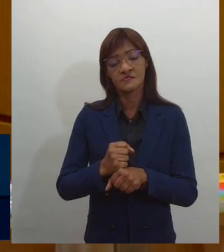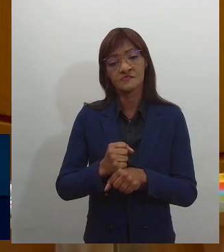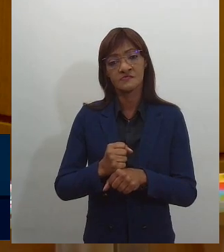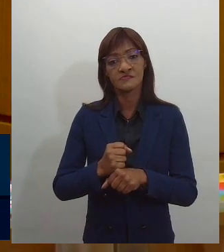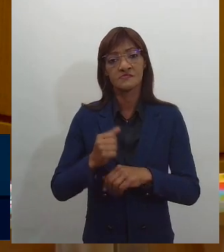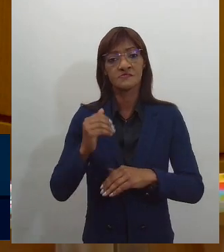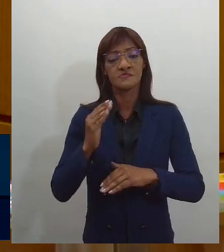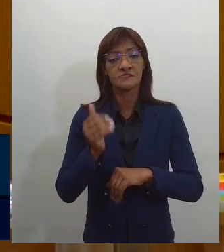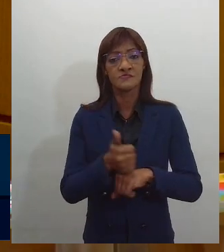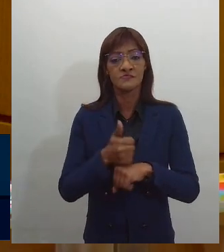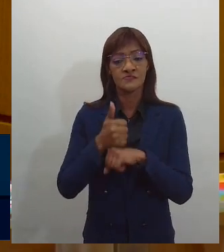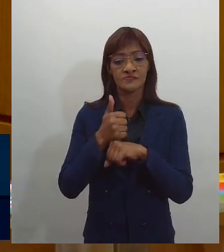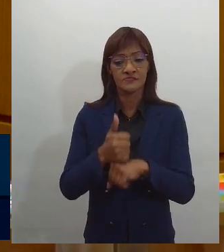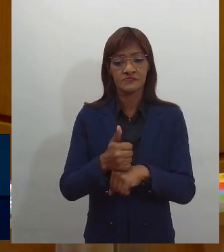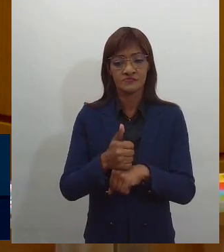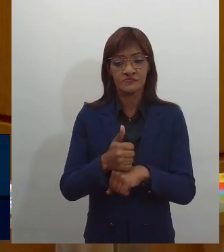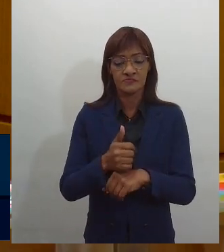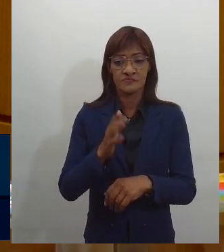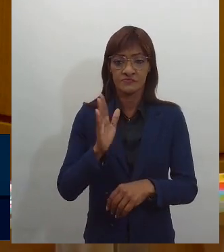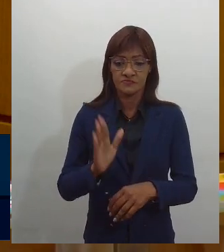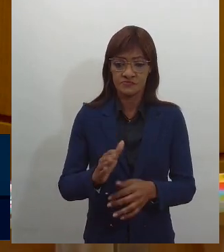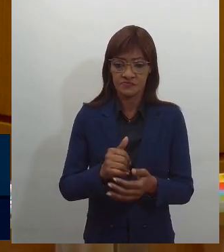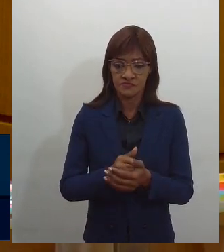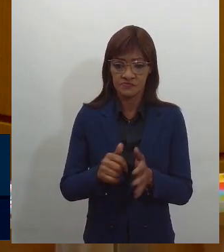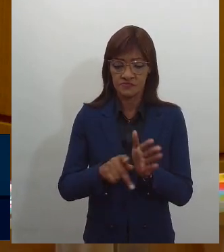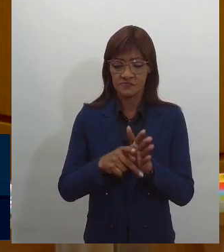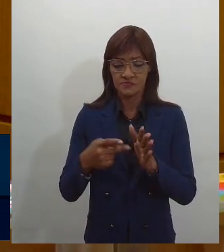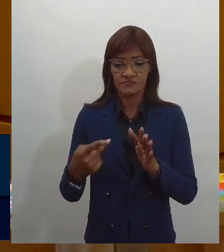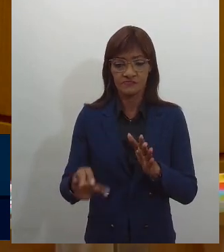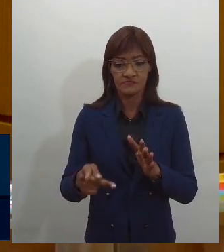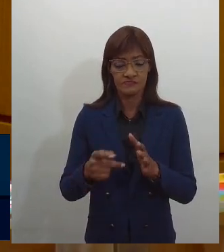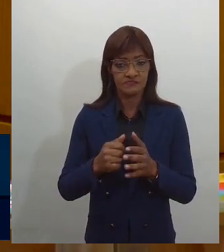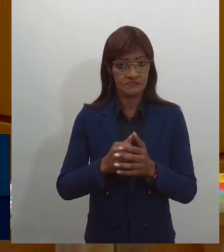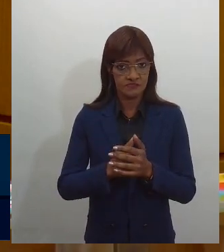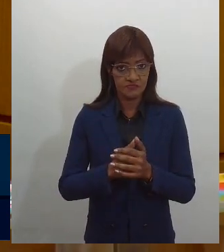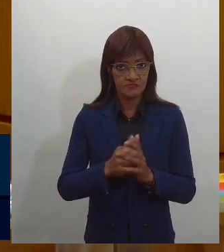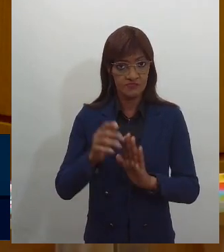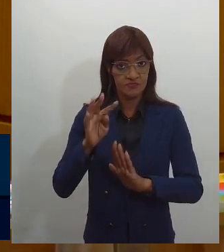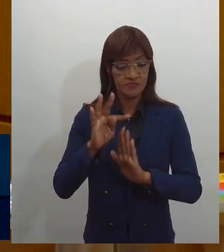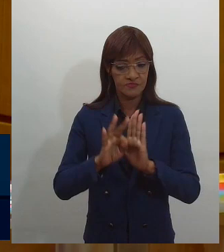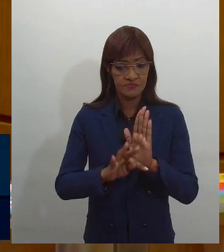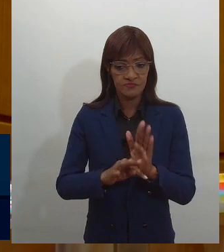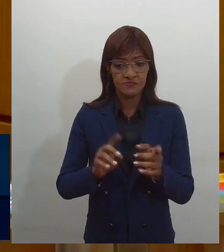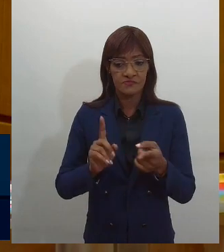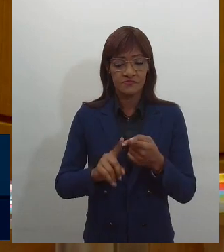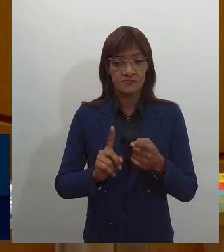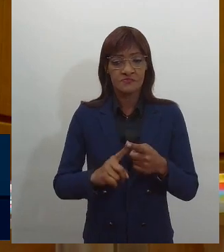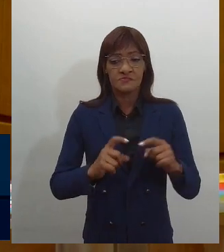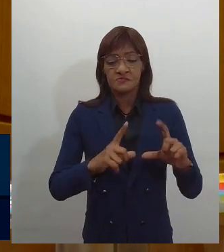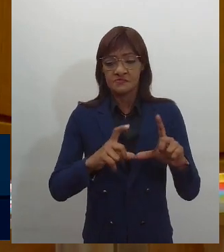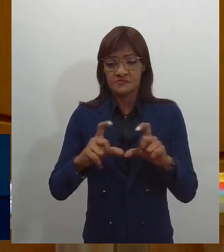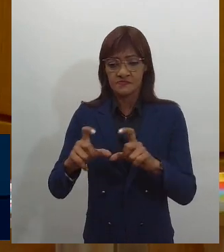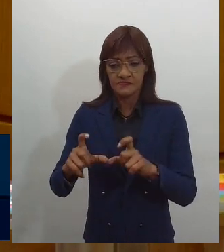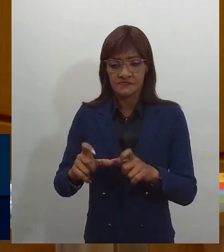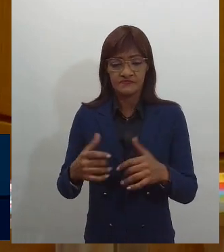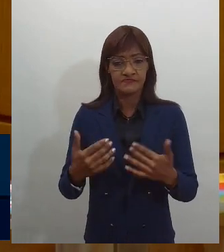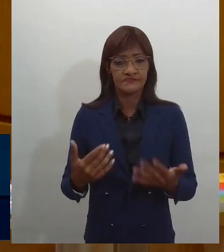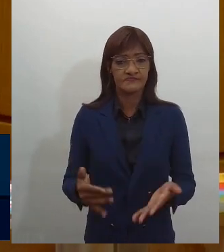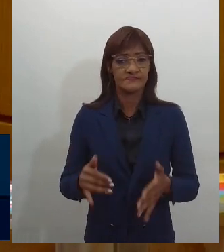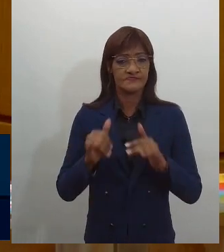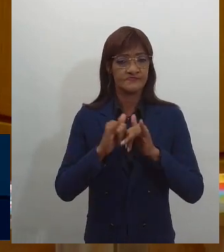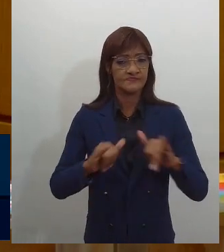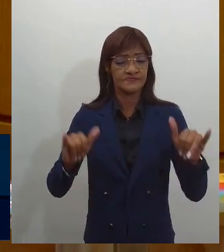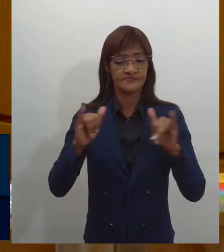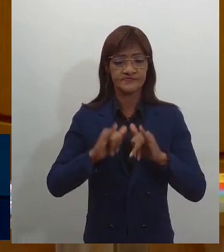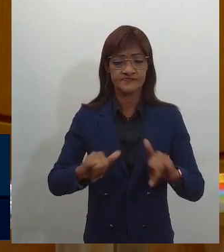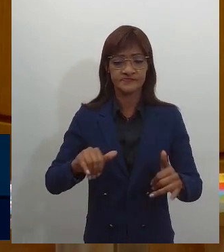portfólio artístico com texto biográfico, fotografias, reportagens, matérias,